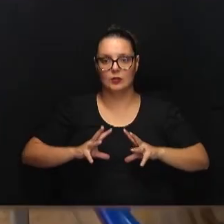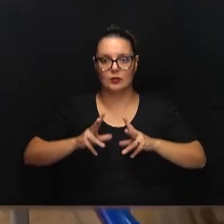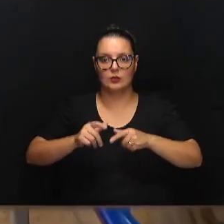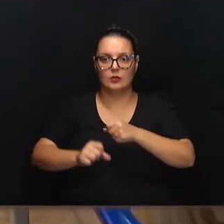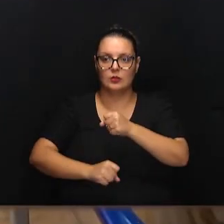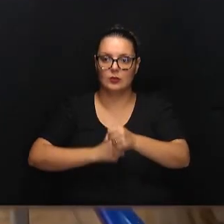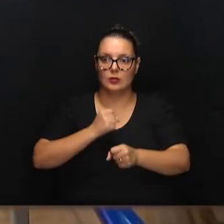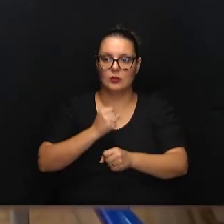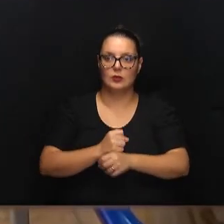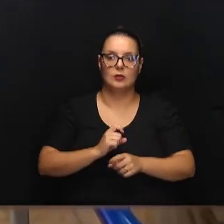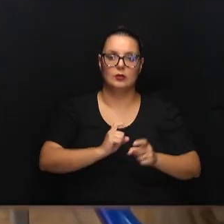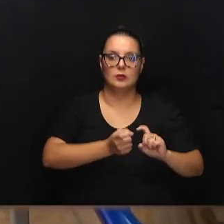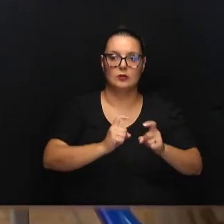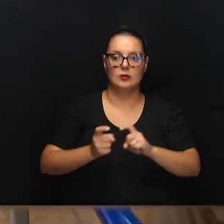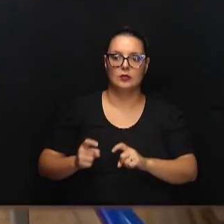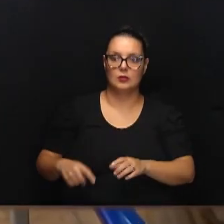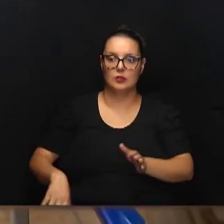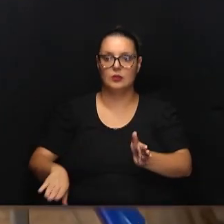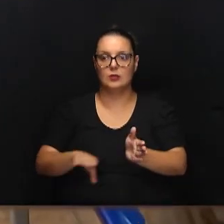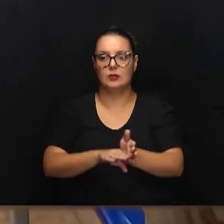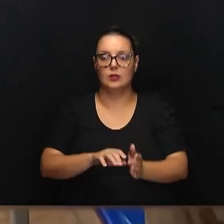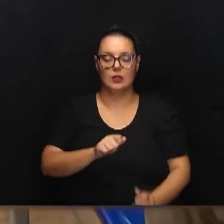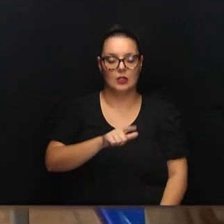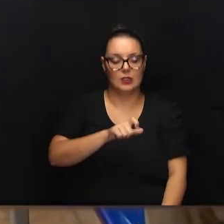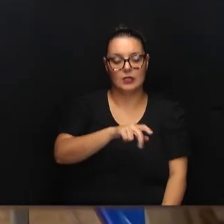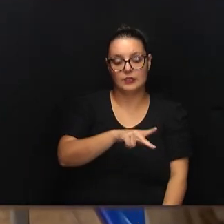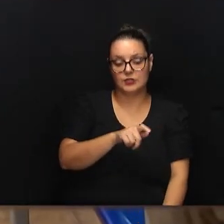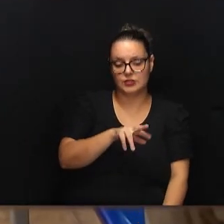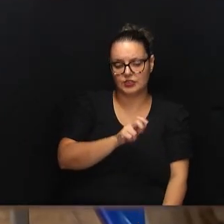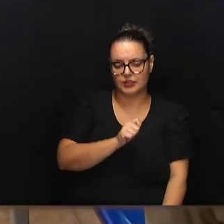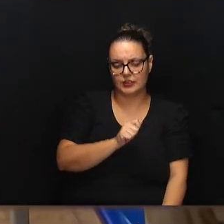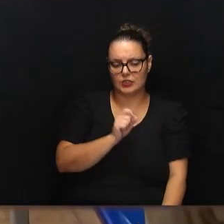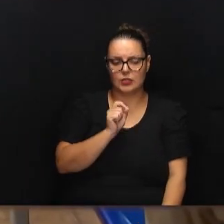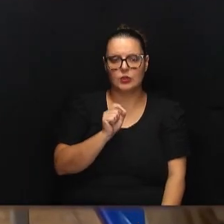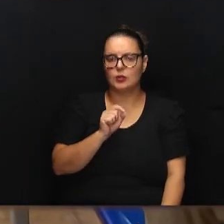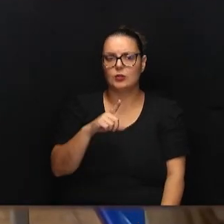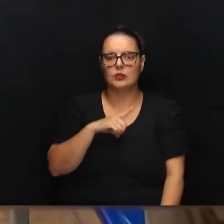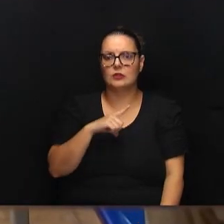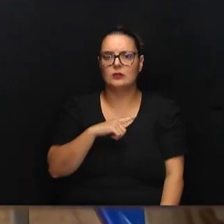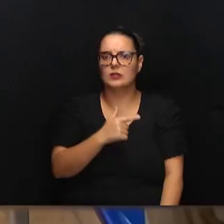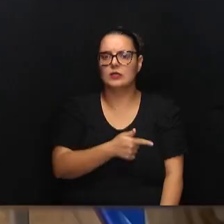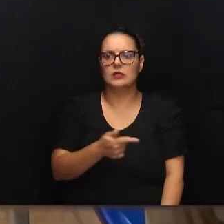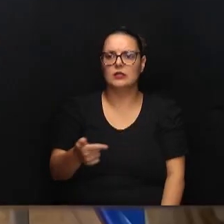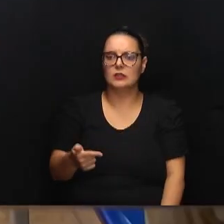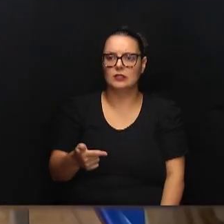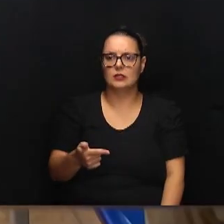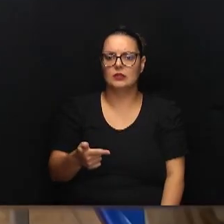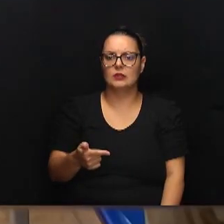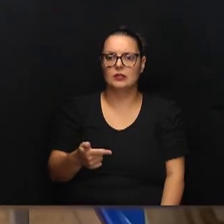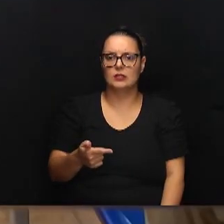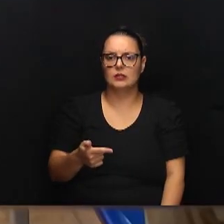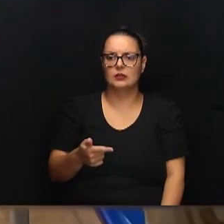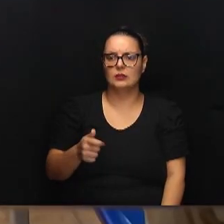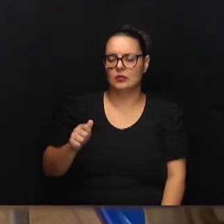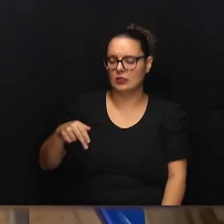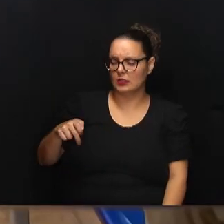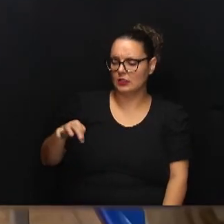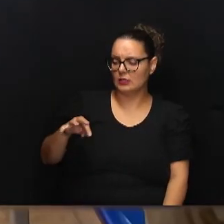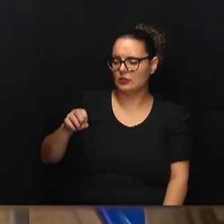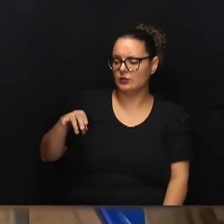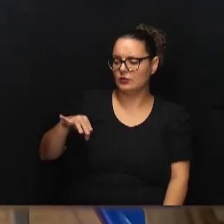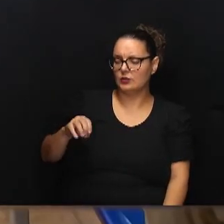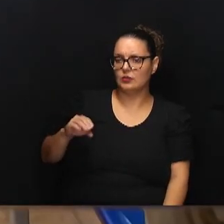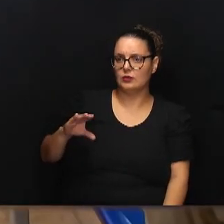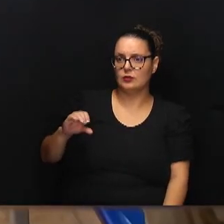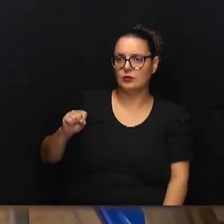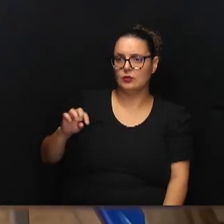nas reuniões, chego lá para Alexandra, o que vai ter de semana do Antônio da Costa Santos?